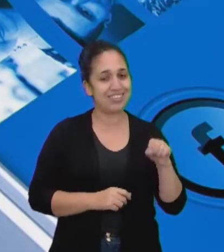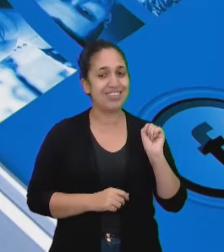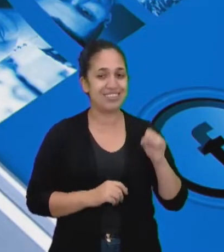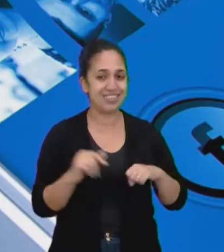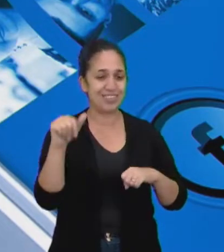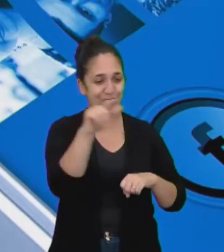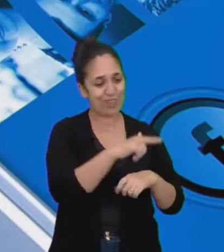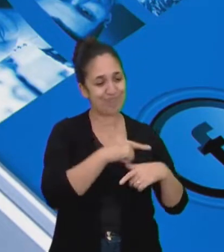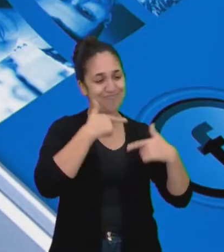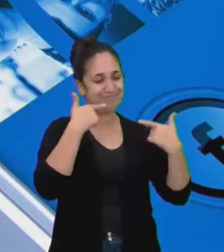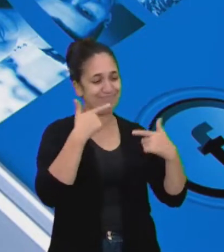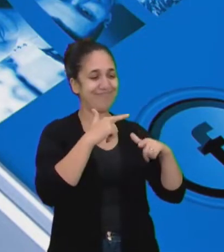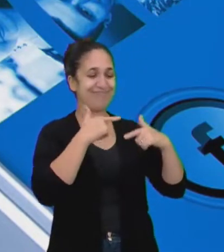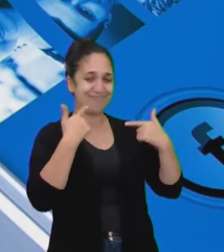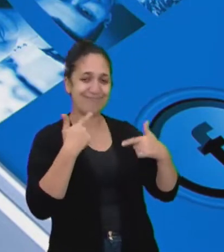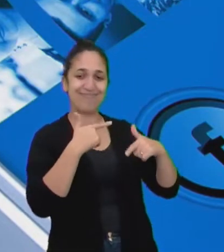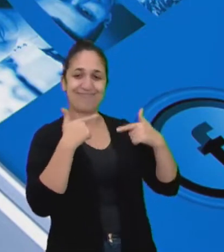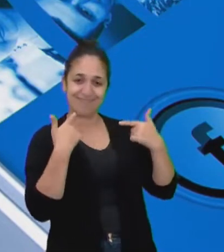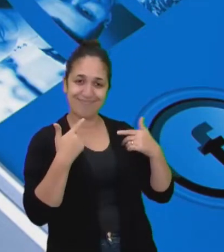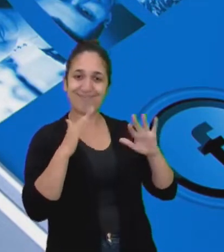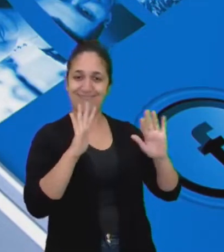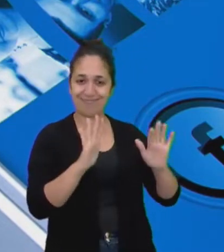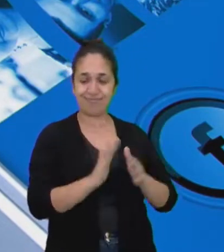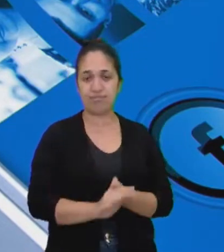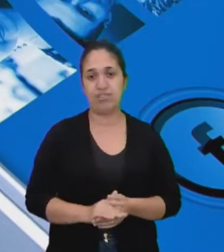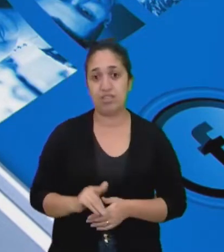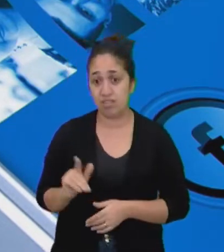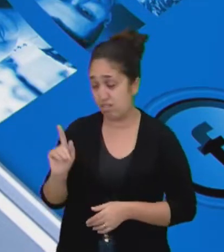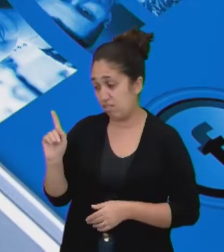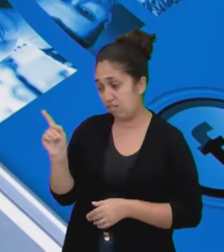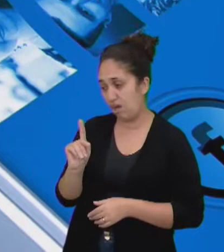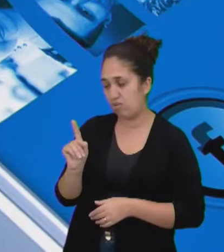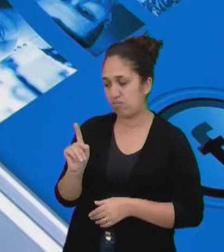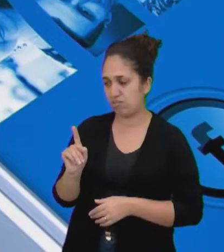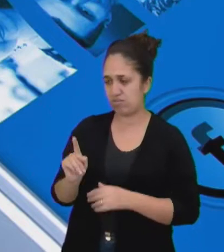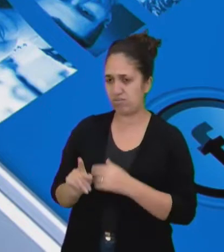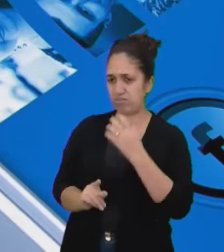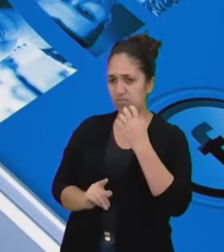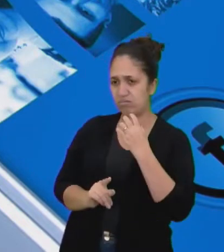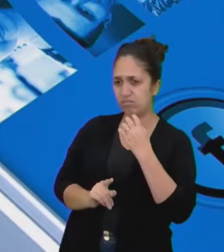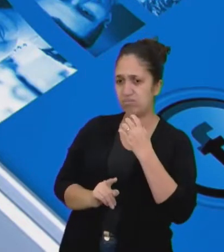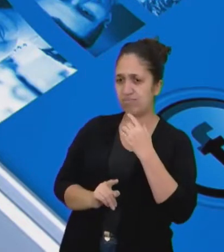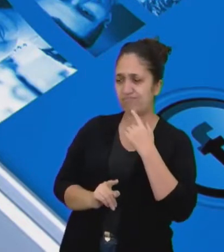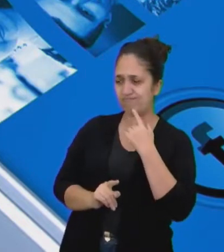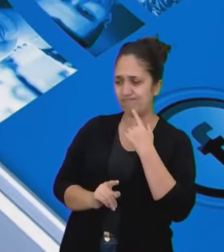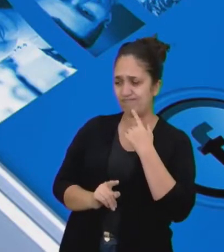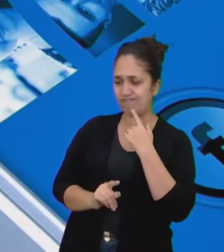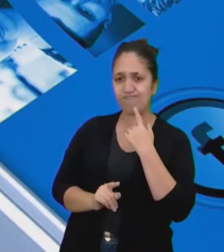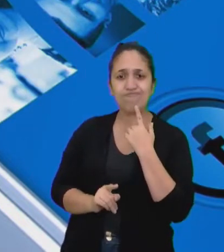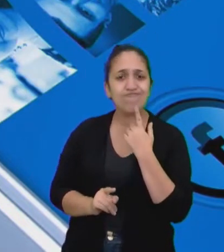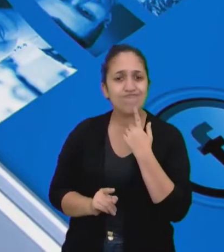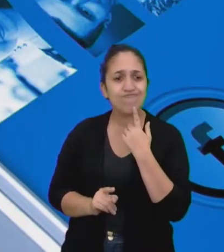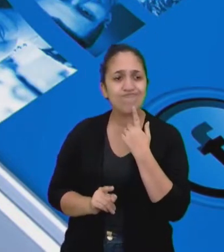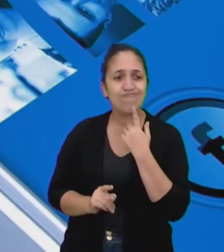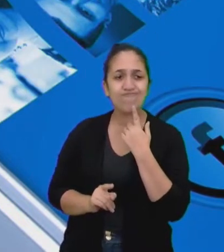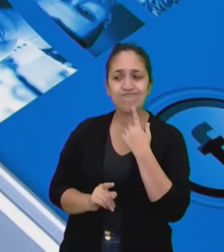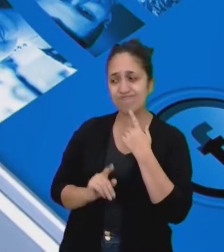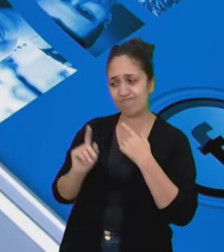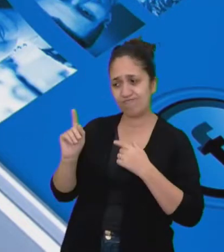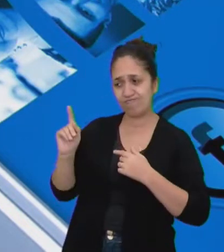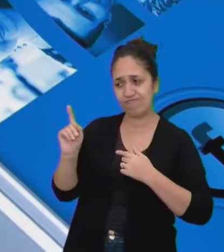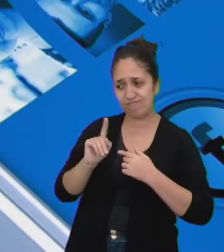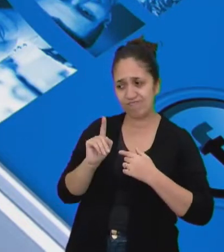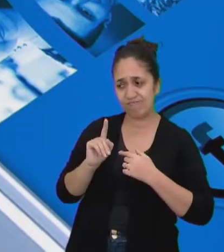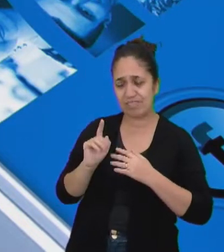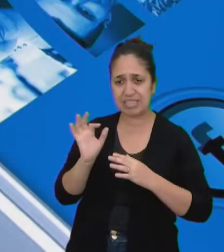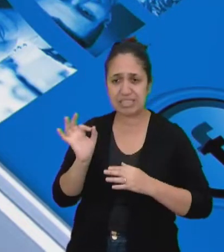dar um oi pra você, que legal, bacana, eu fiz tudo, né? Quando a gente diz o não, eu falei, epa, será que foi um não